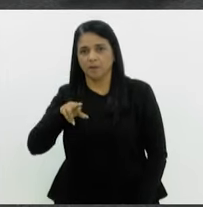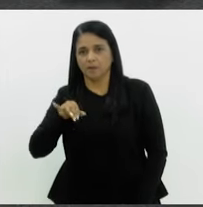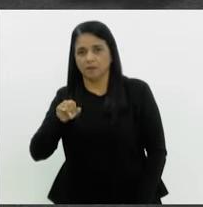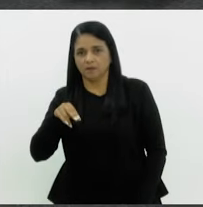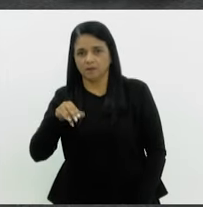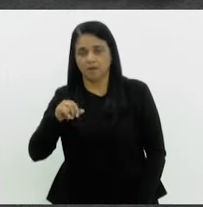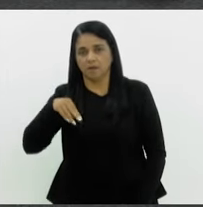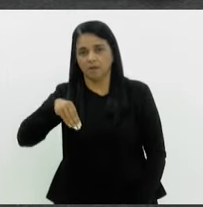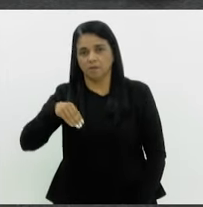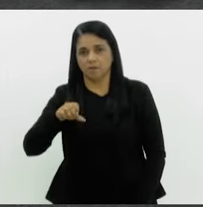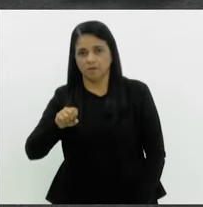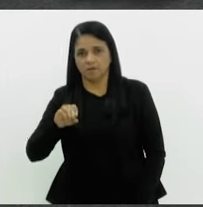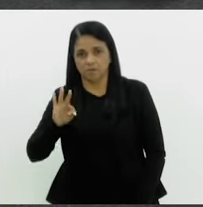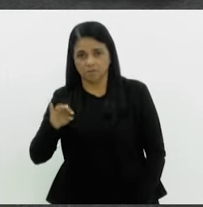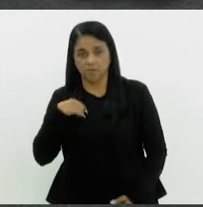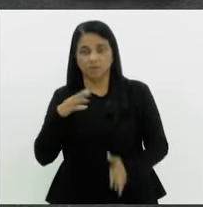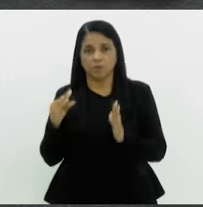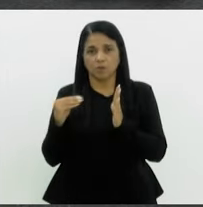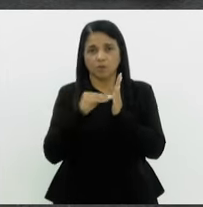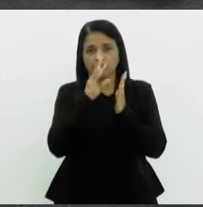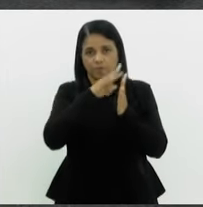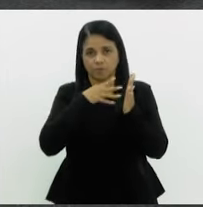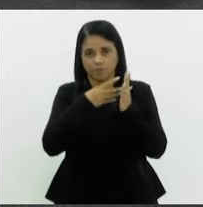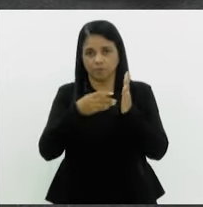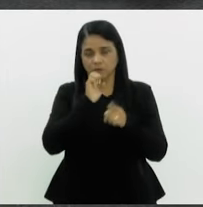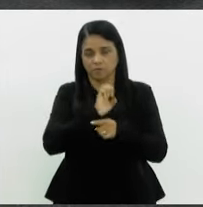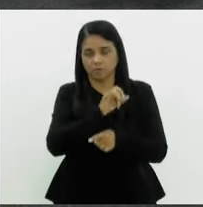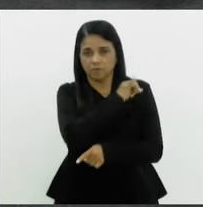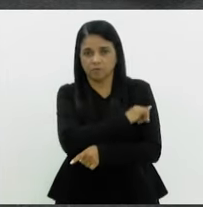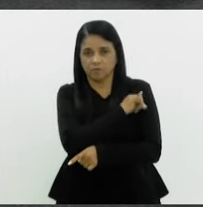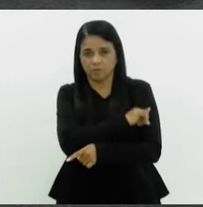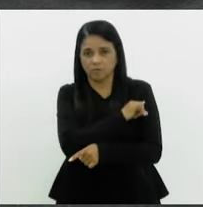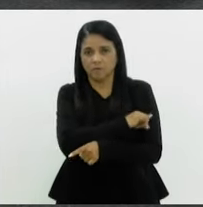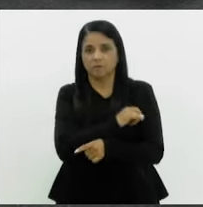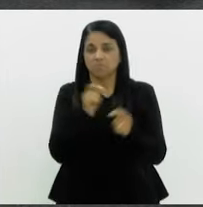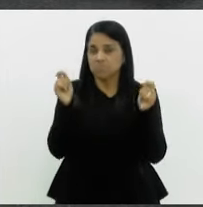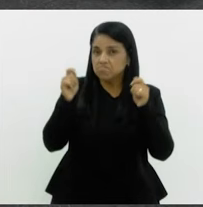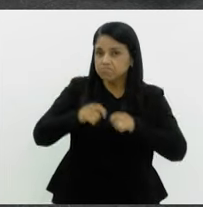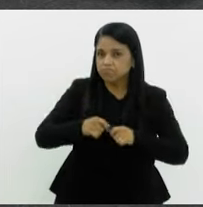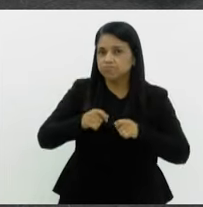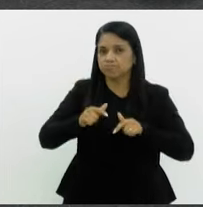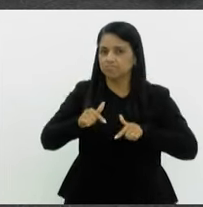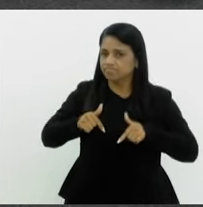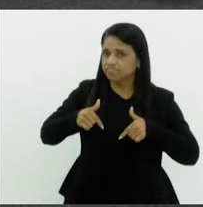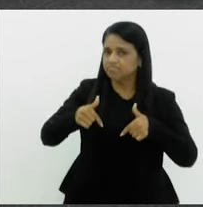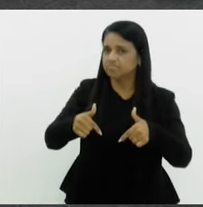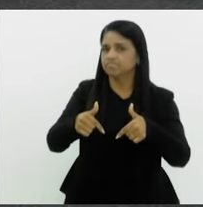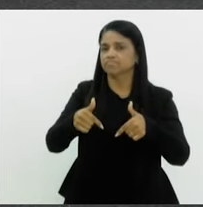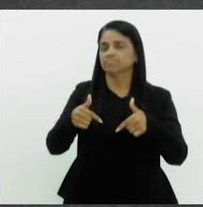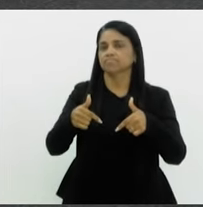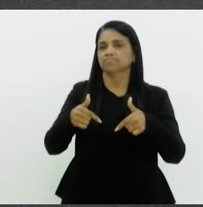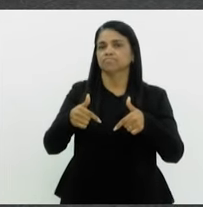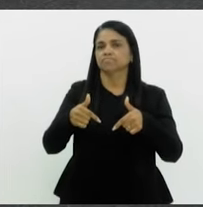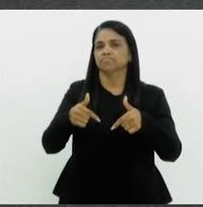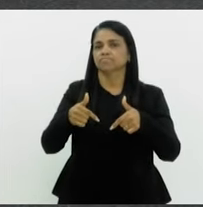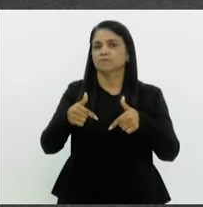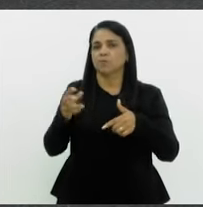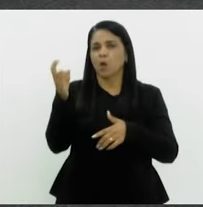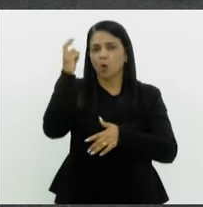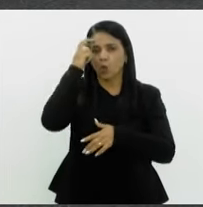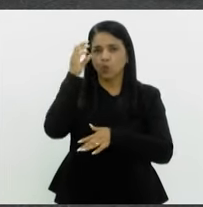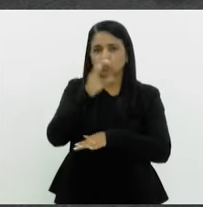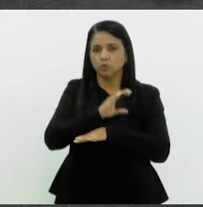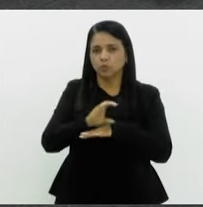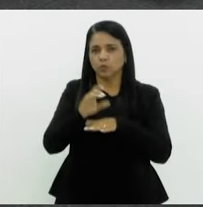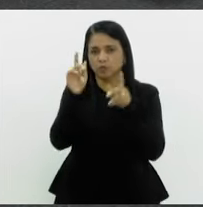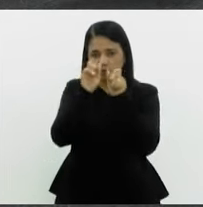MST, que coloca no calendário oficial do Estado do Rio de Janeiro a possibilidade da gente estabelecer uma cultura de